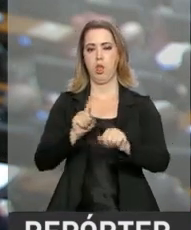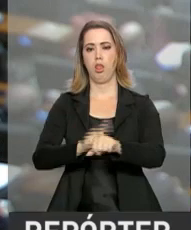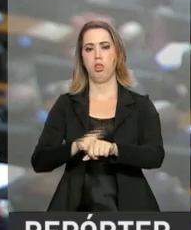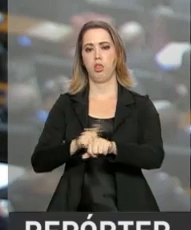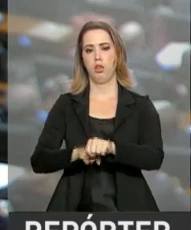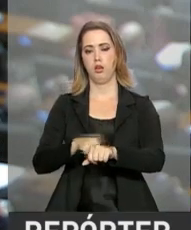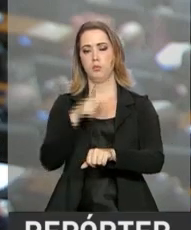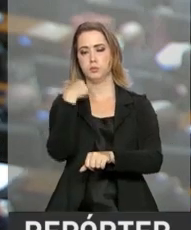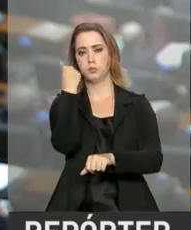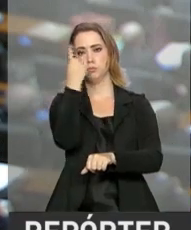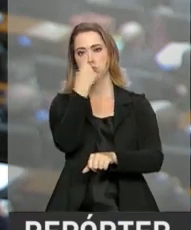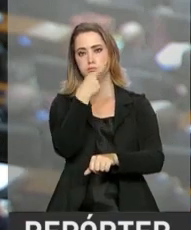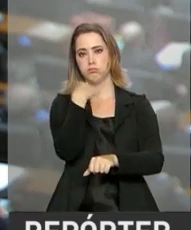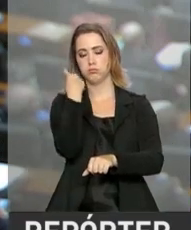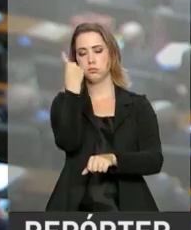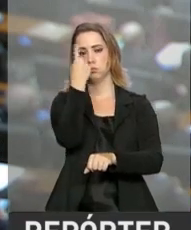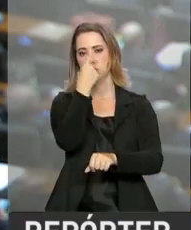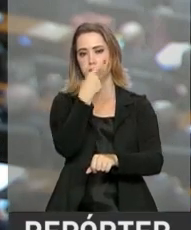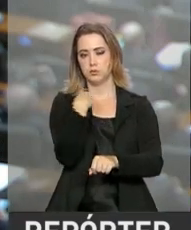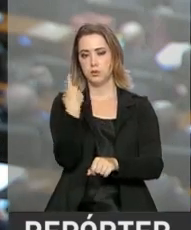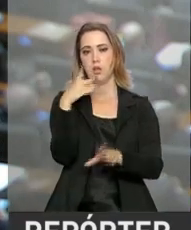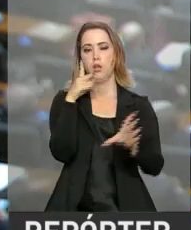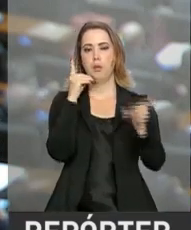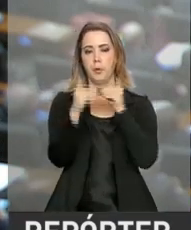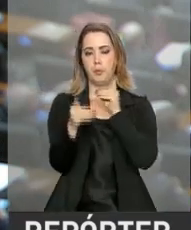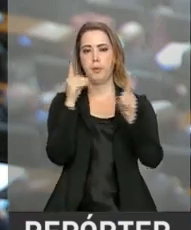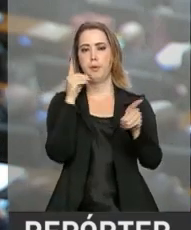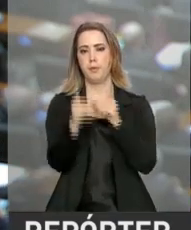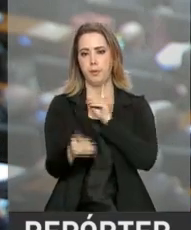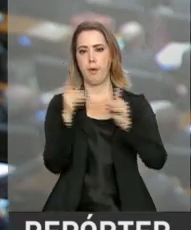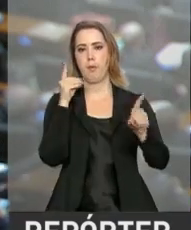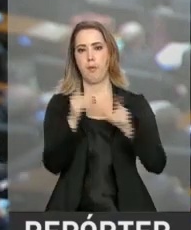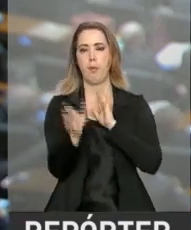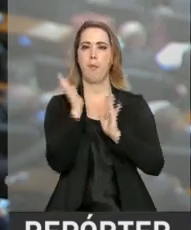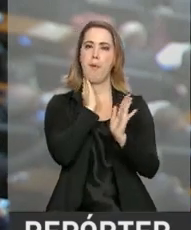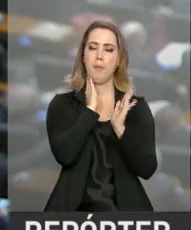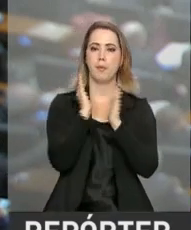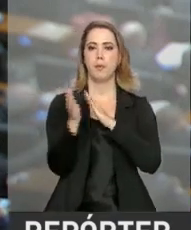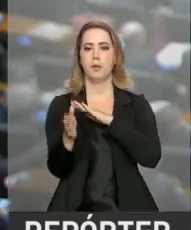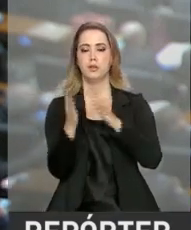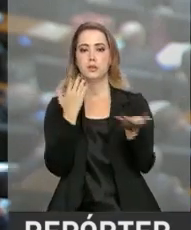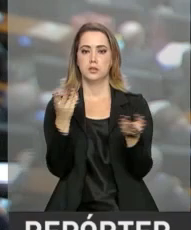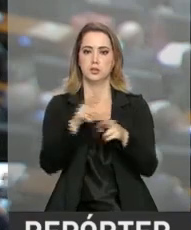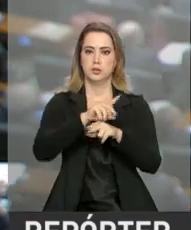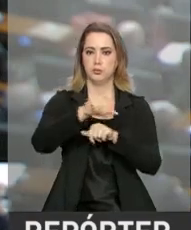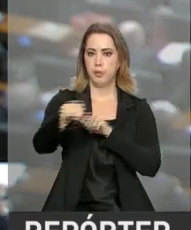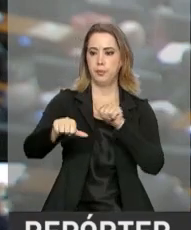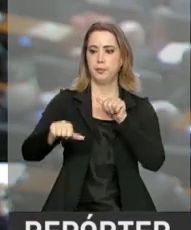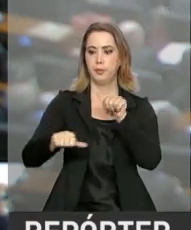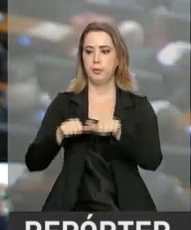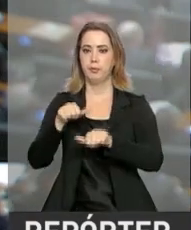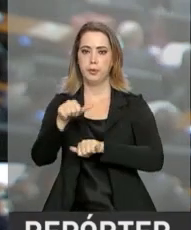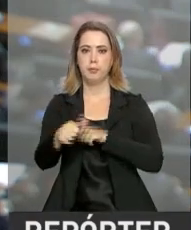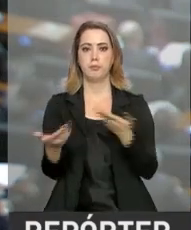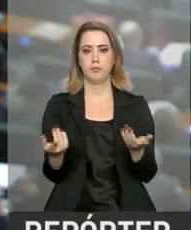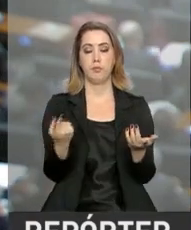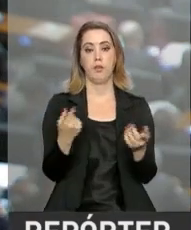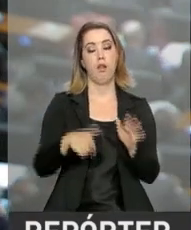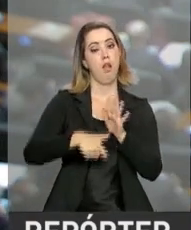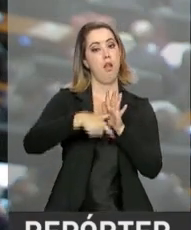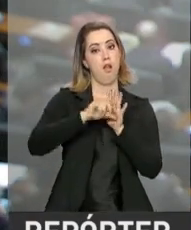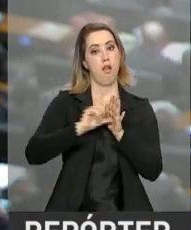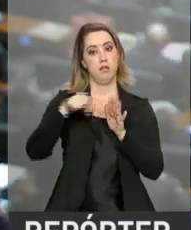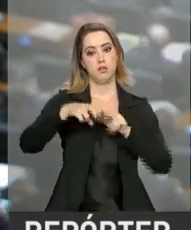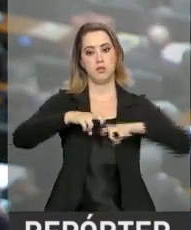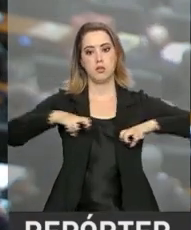para a discussão, que é o que está sendo solicitado pelos partidos da oposição. Mais cedo, aqui no plenário Ulisses